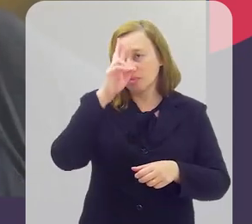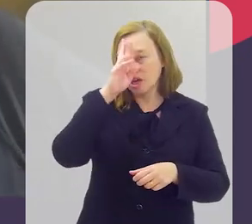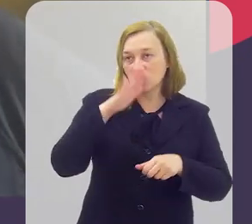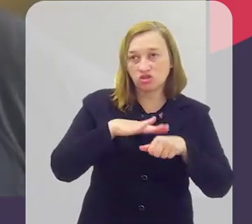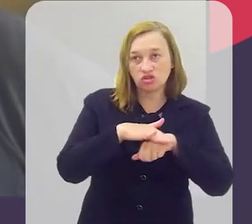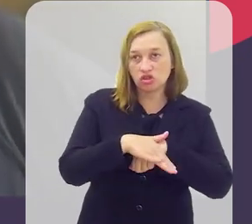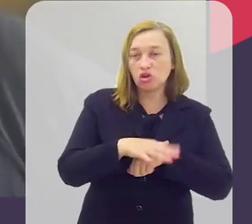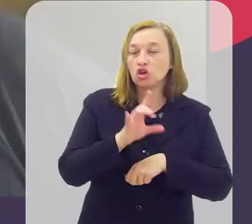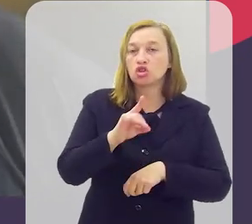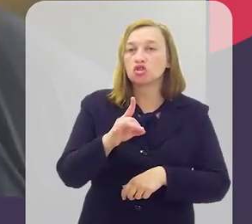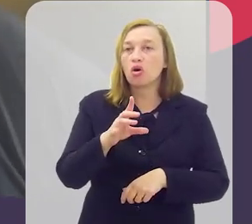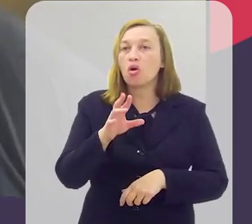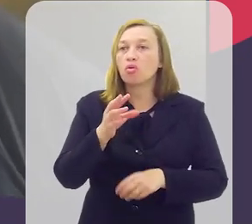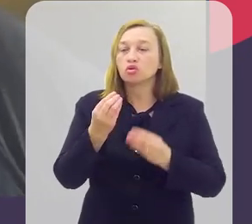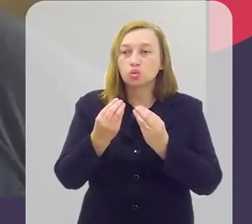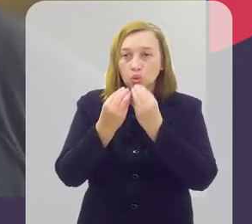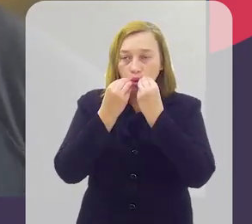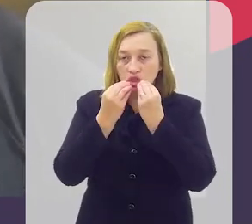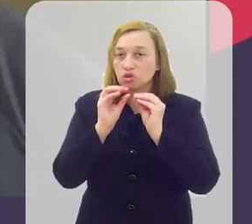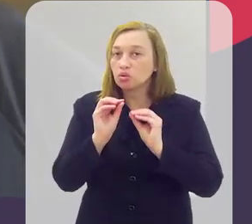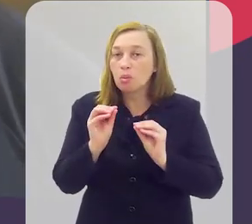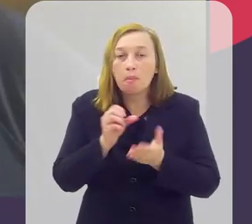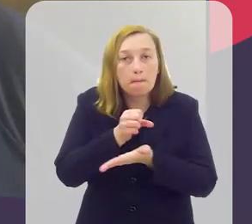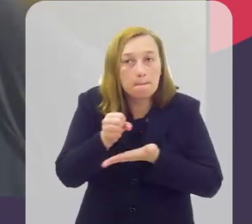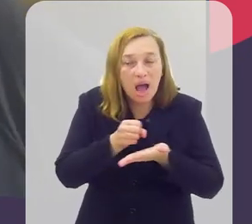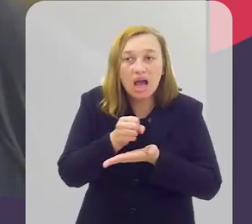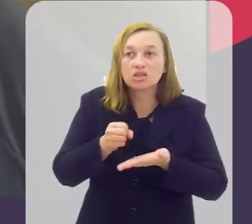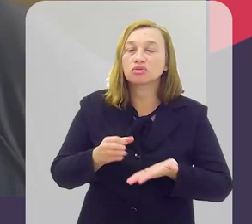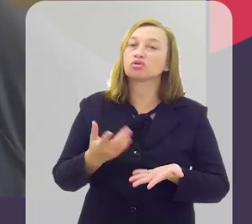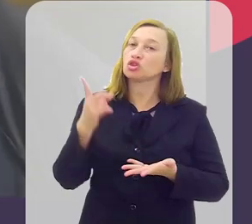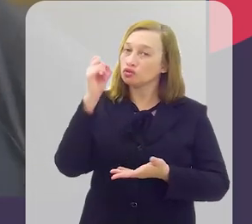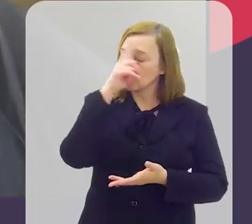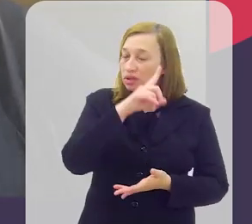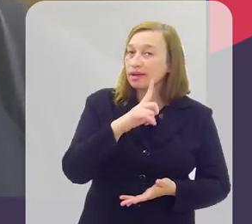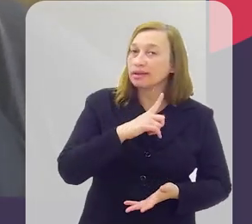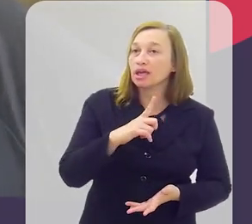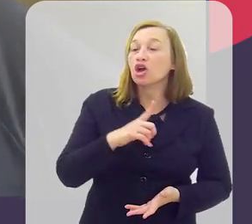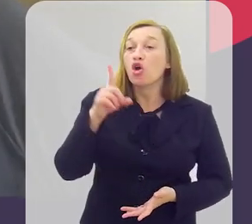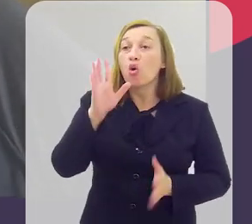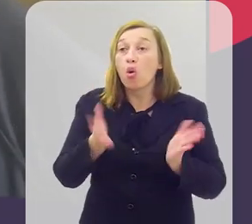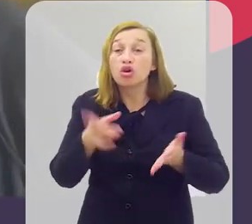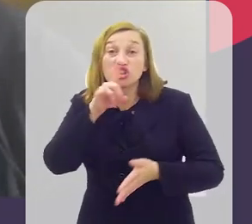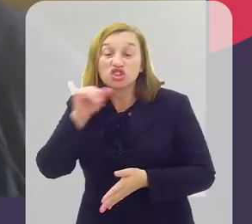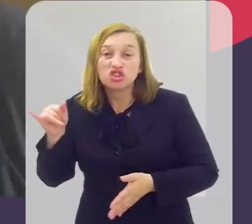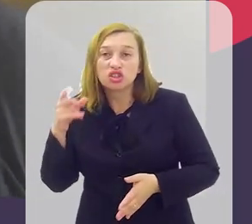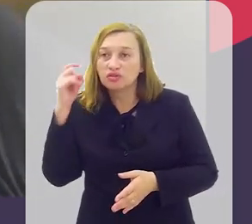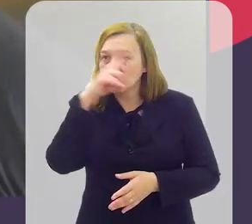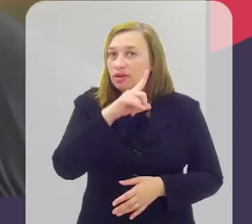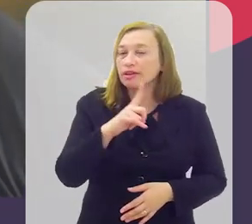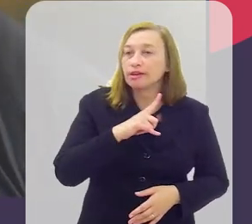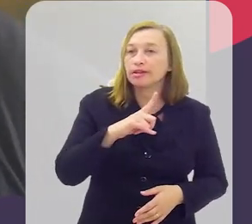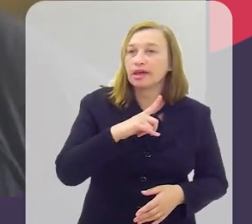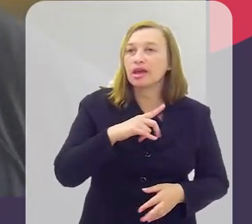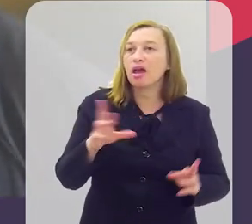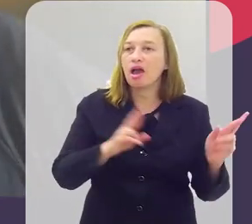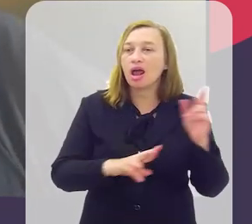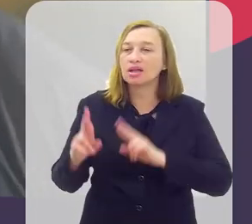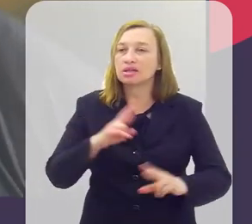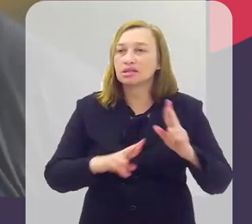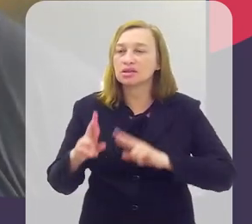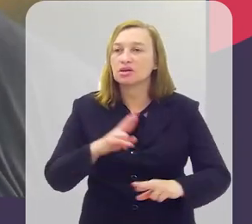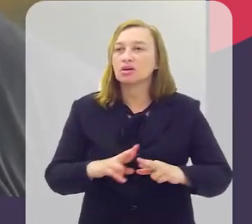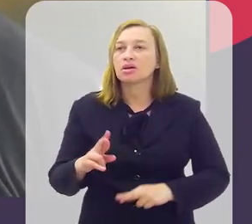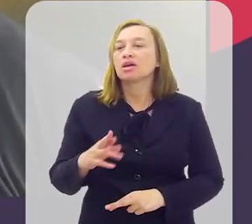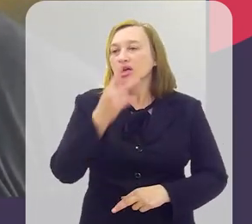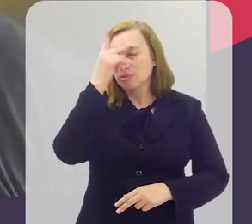coxinha. E isso é uma das grandes dificuldades. Hoje em dia, a maior dificuldade que tem é a relação